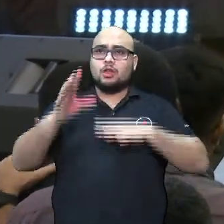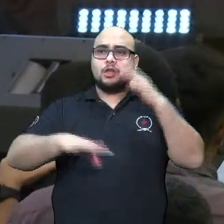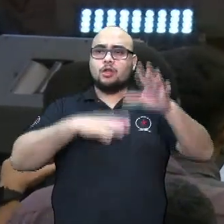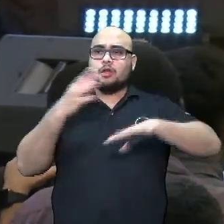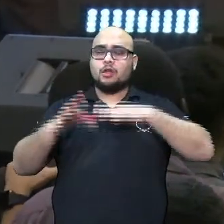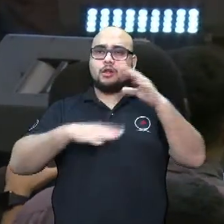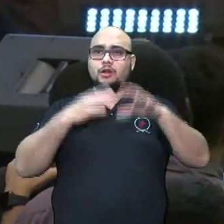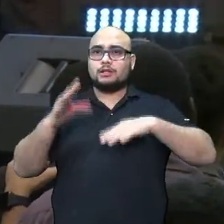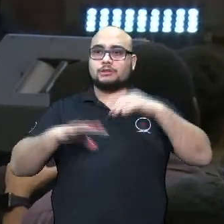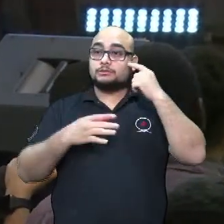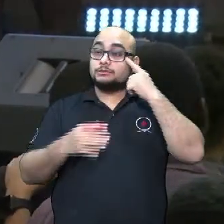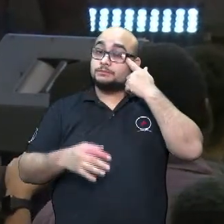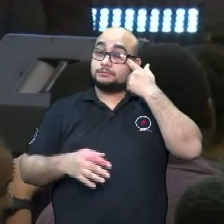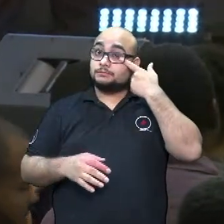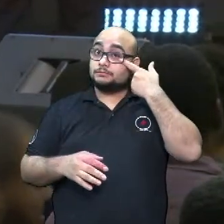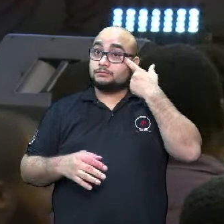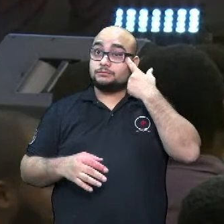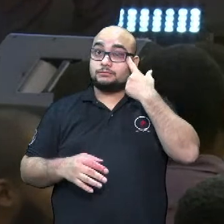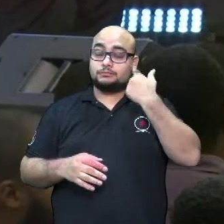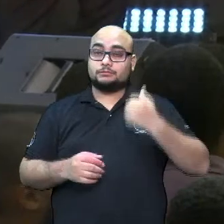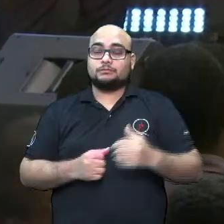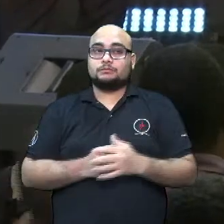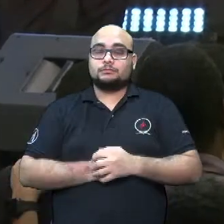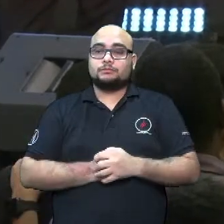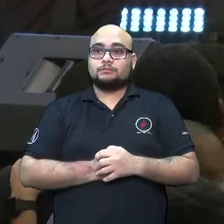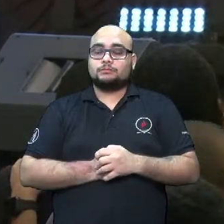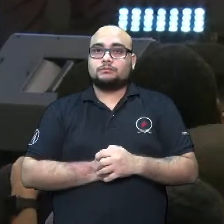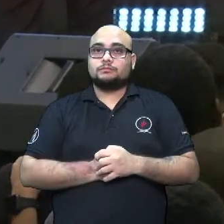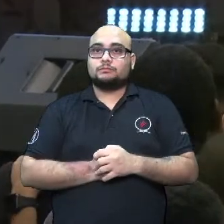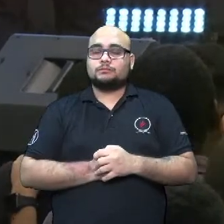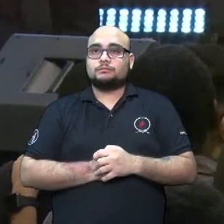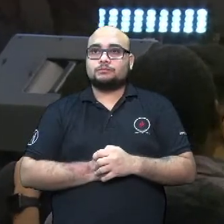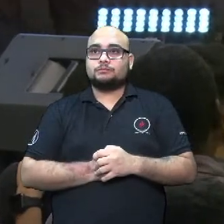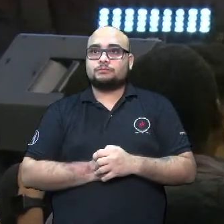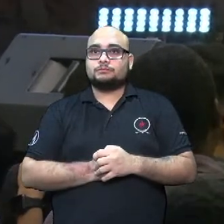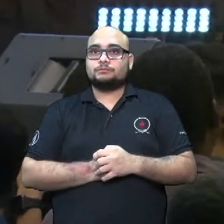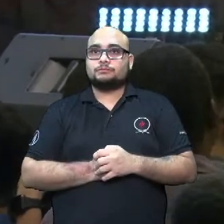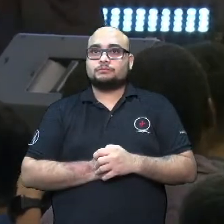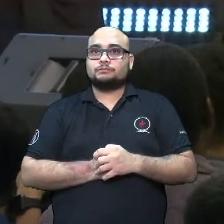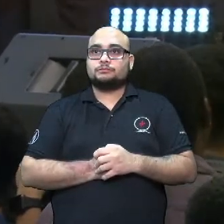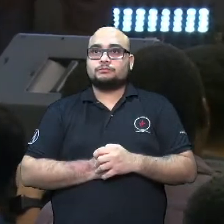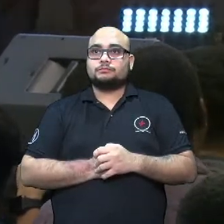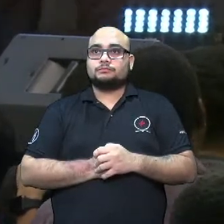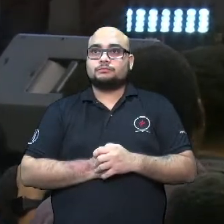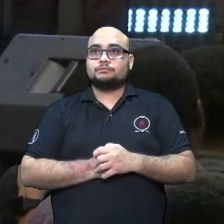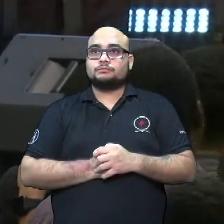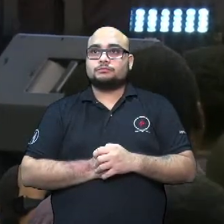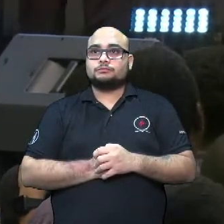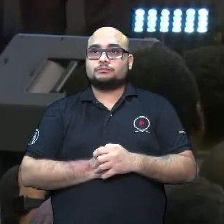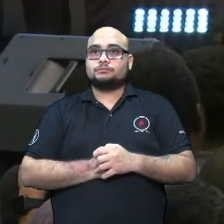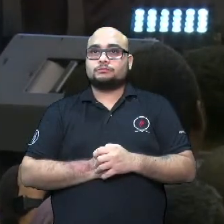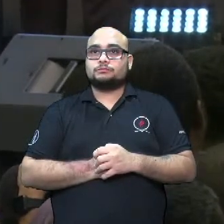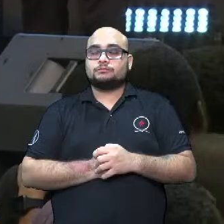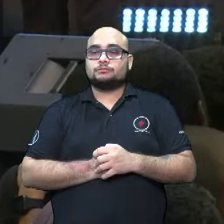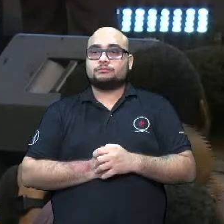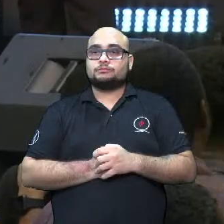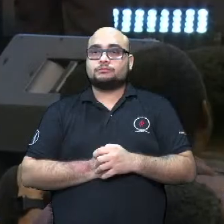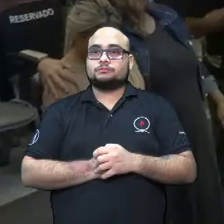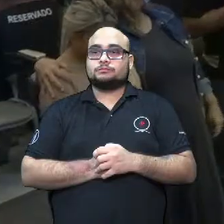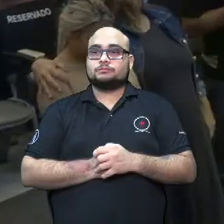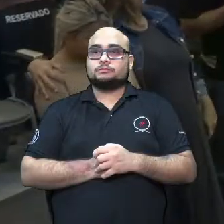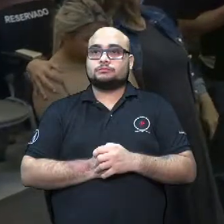venha. Venha, isso, venha. Espírito Santo, Espírito Santo, Espírito Santo,